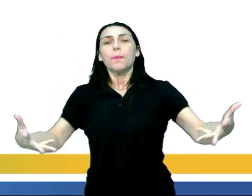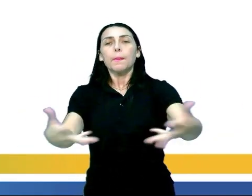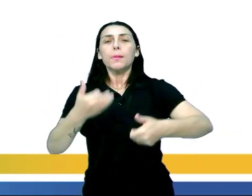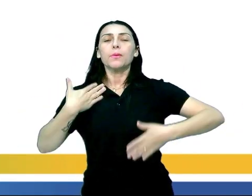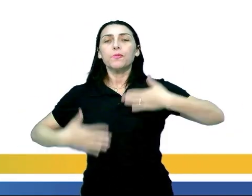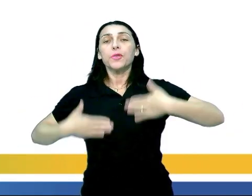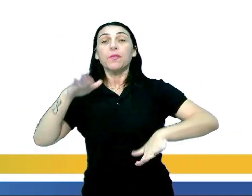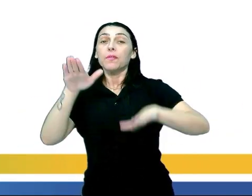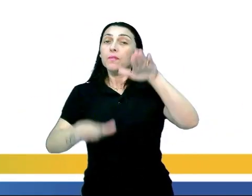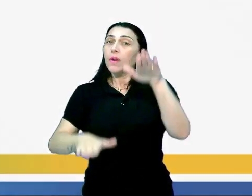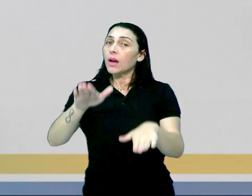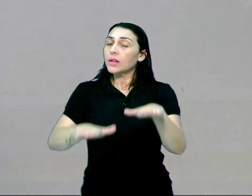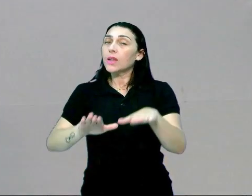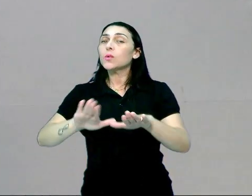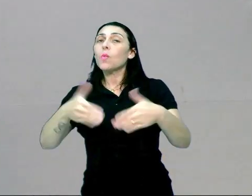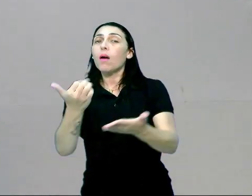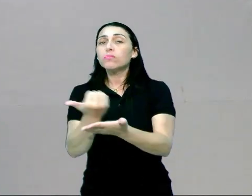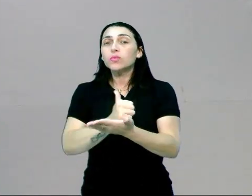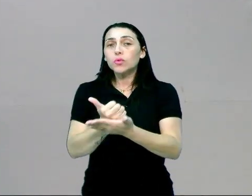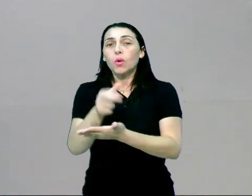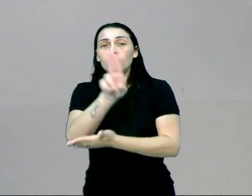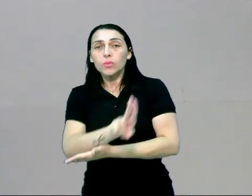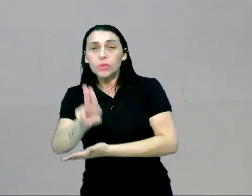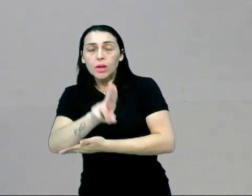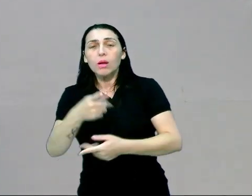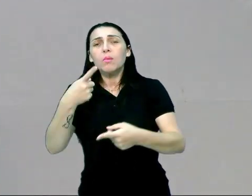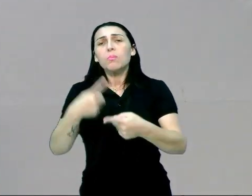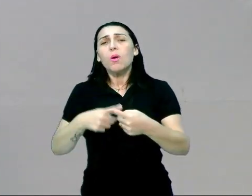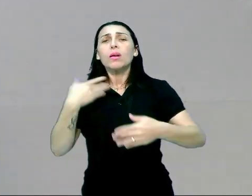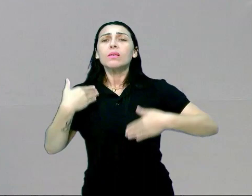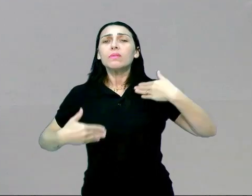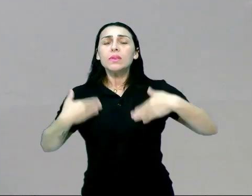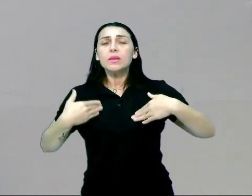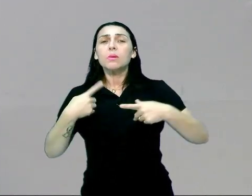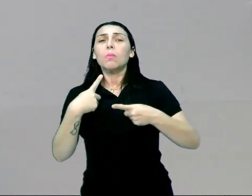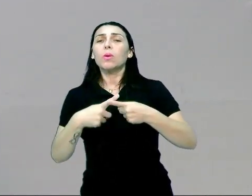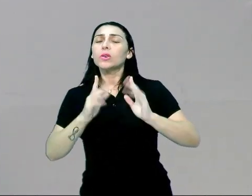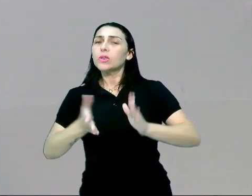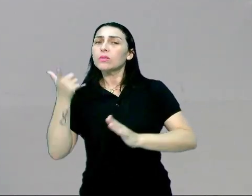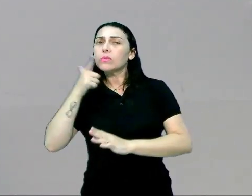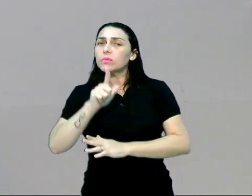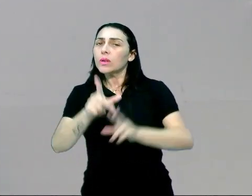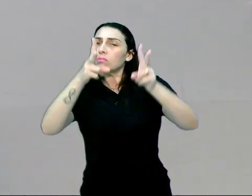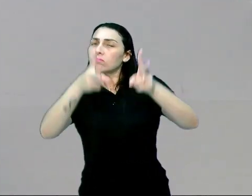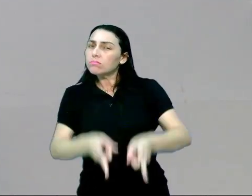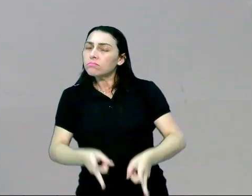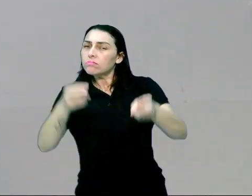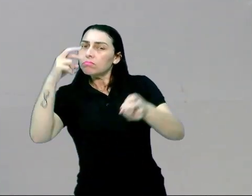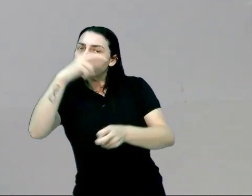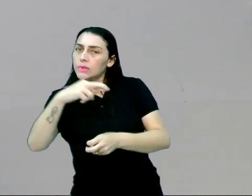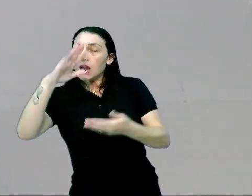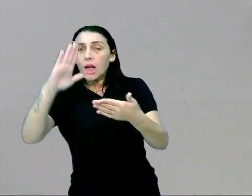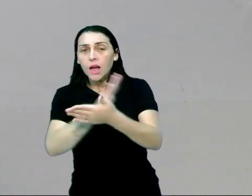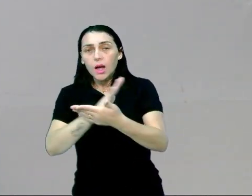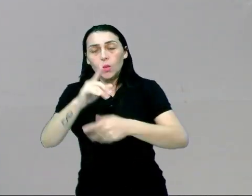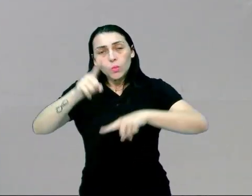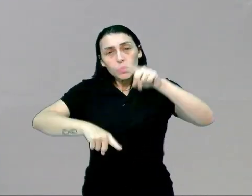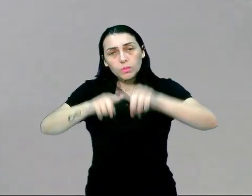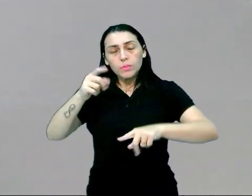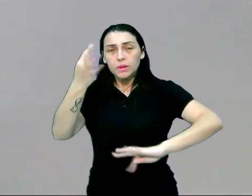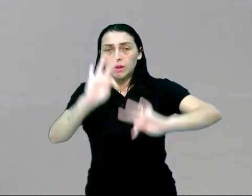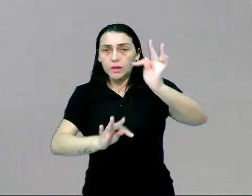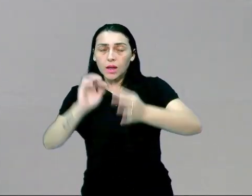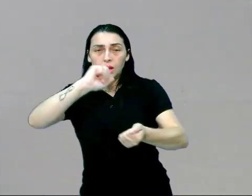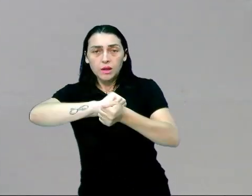físicas, dependendo do tipo de jogo. Por que até mesmo físico? Porque a gente já consegue observar em alguns aparelhos tecnológicos